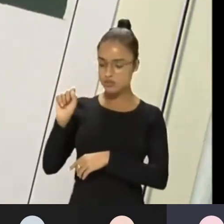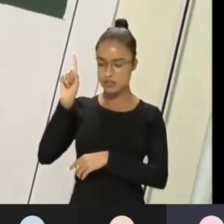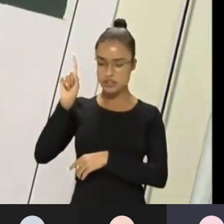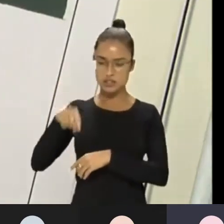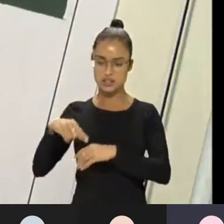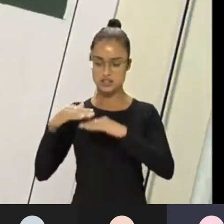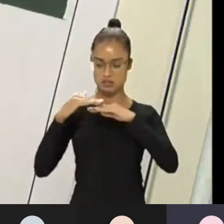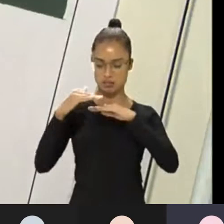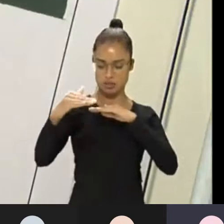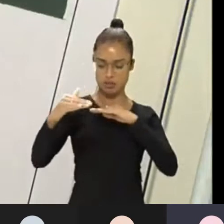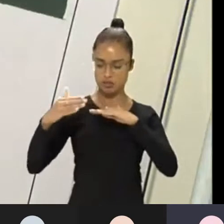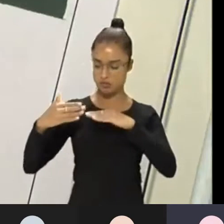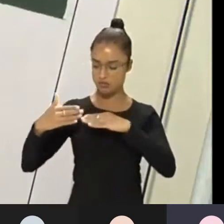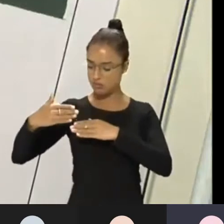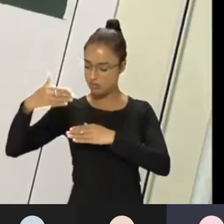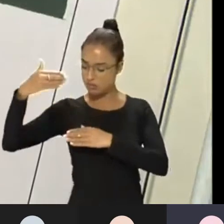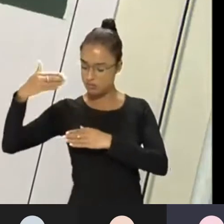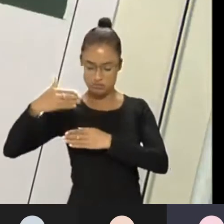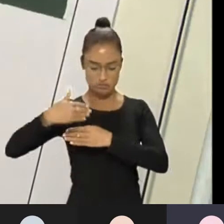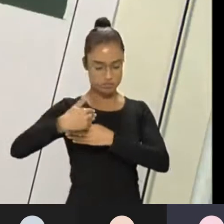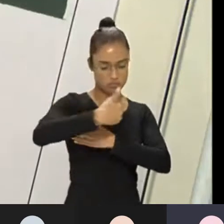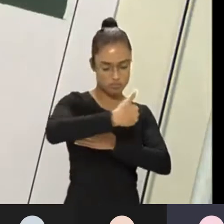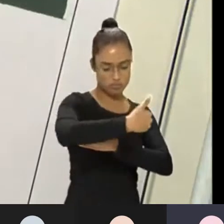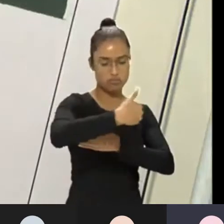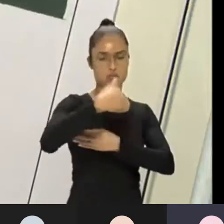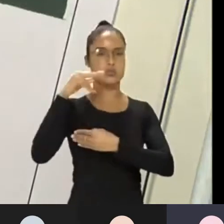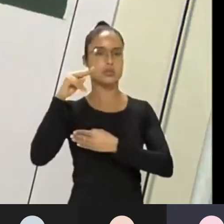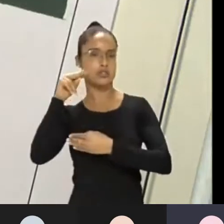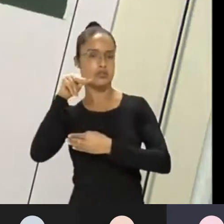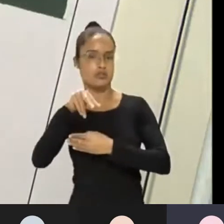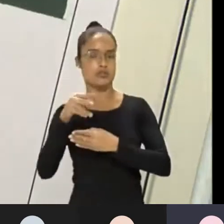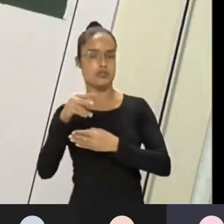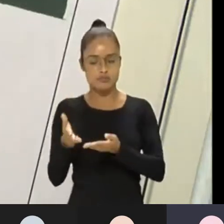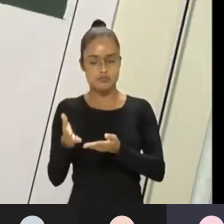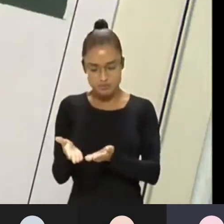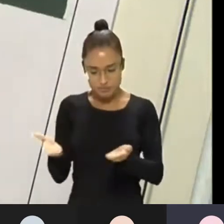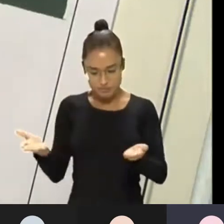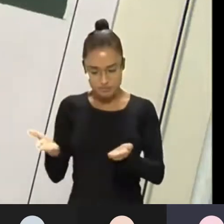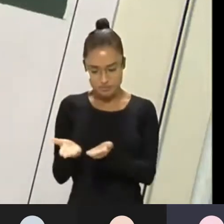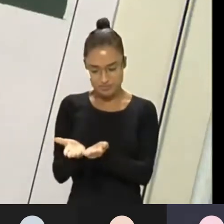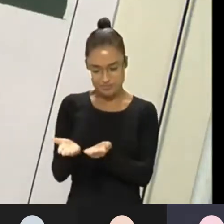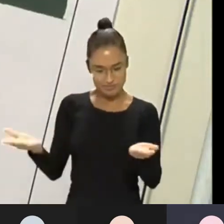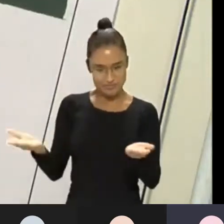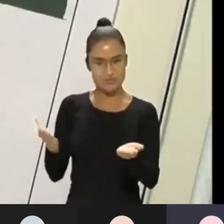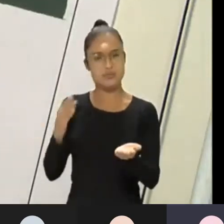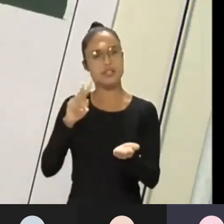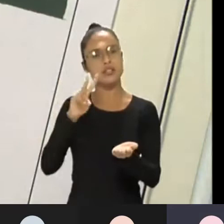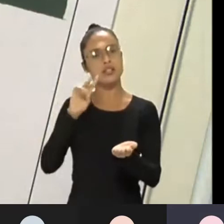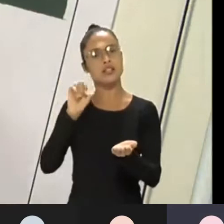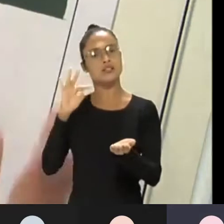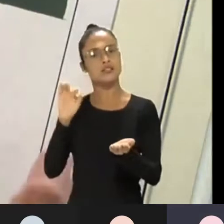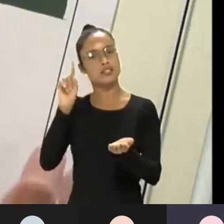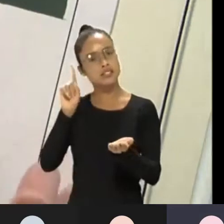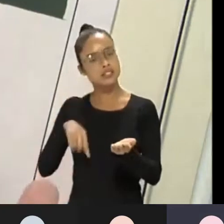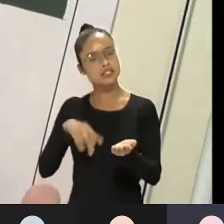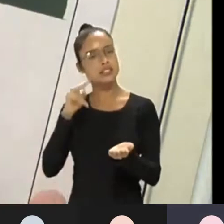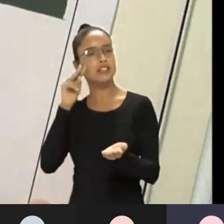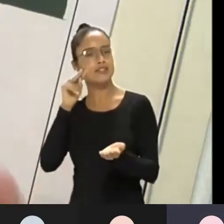representar, então fica a seu critério a representação. No nosso procedimento, nós optamos, como nós já